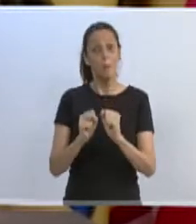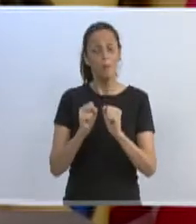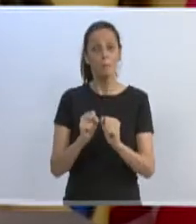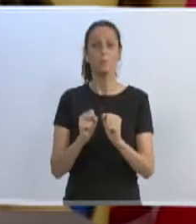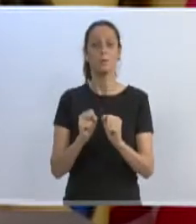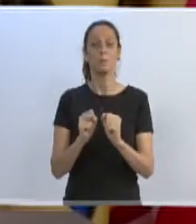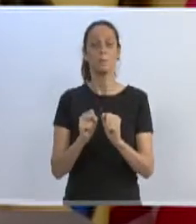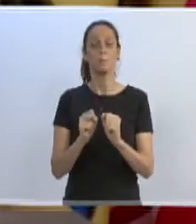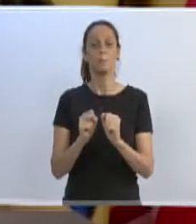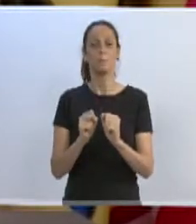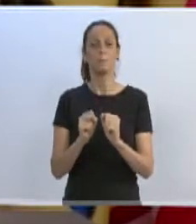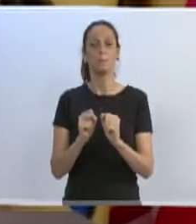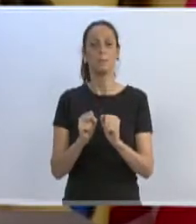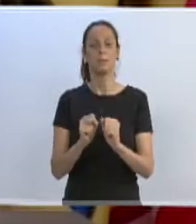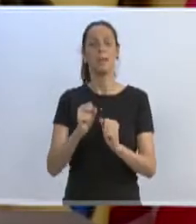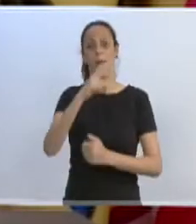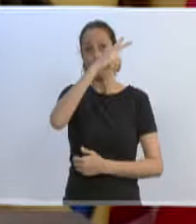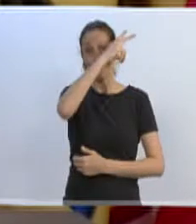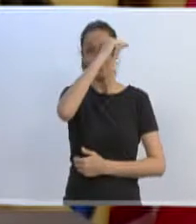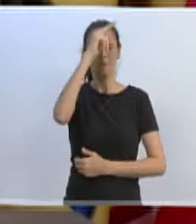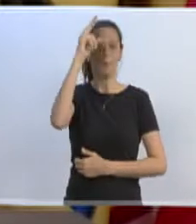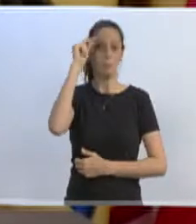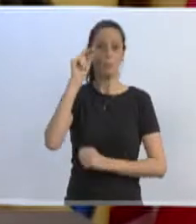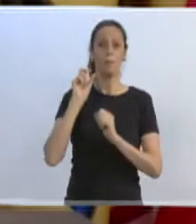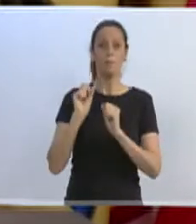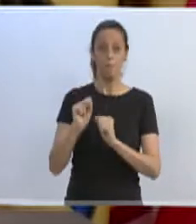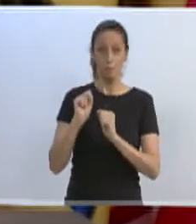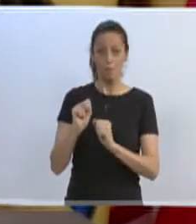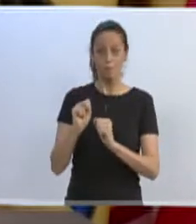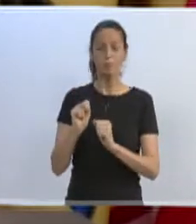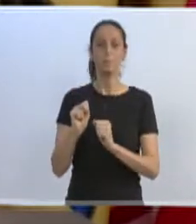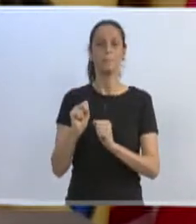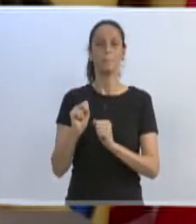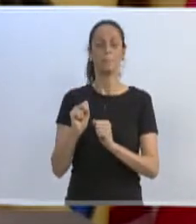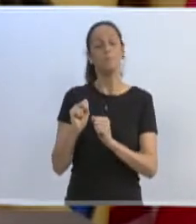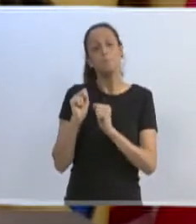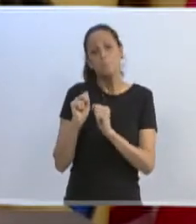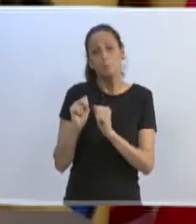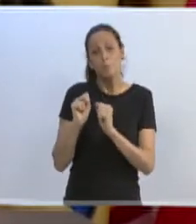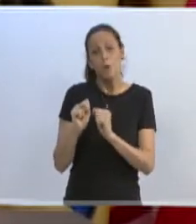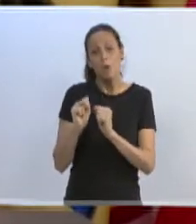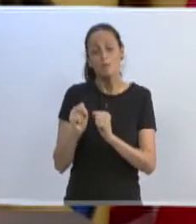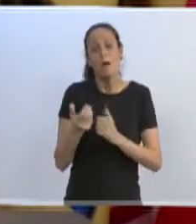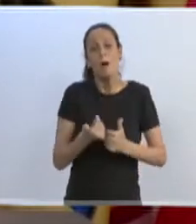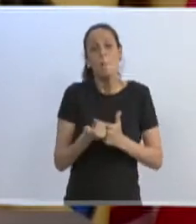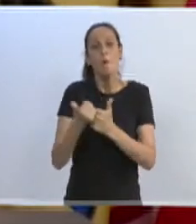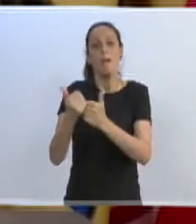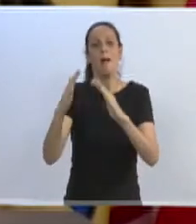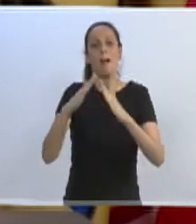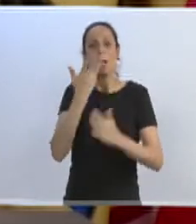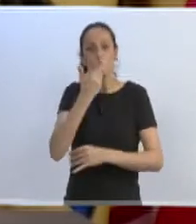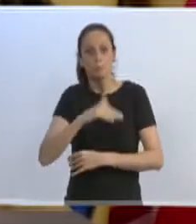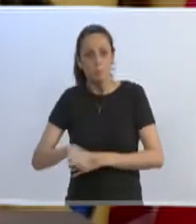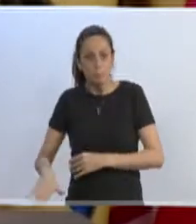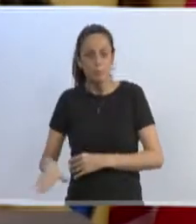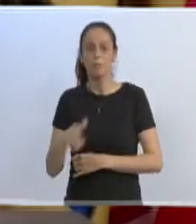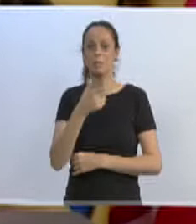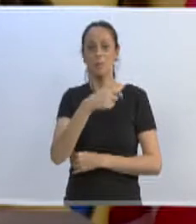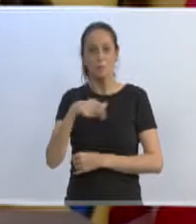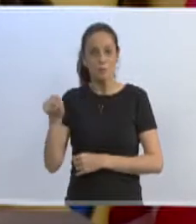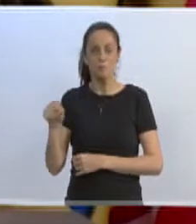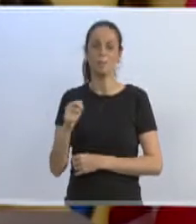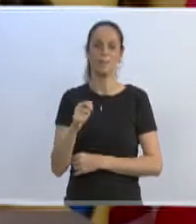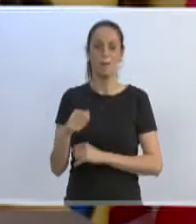a prefeitura possa indiretamente ou diretamente está apoiando essas associações e cooperativas